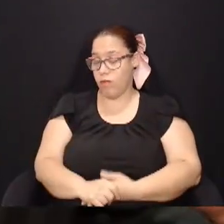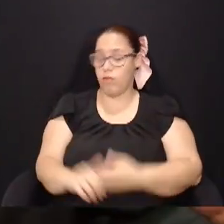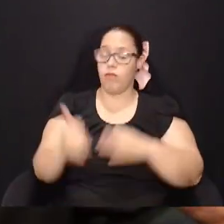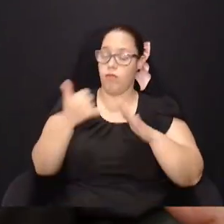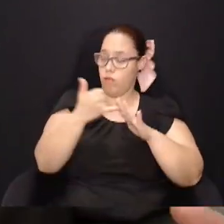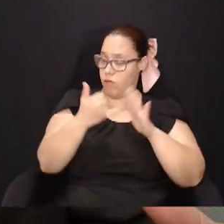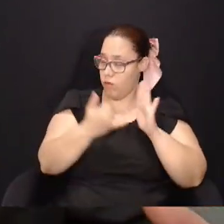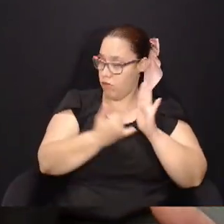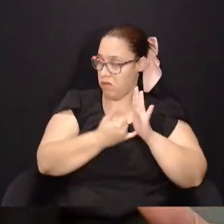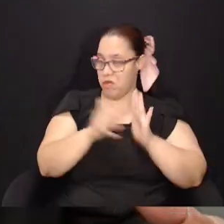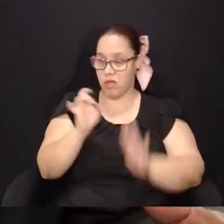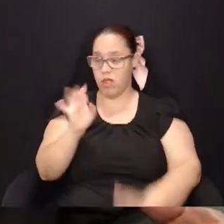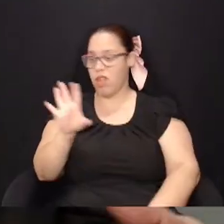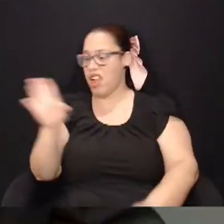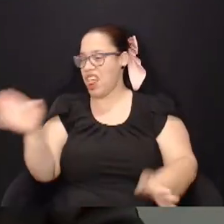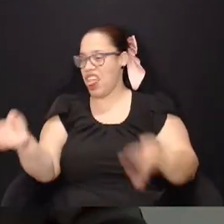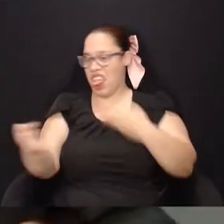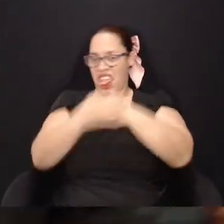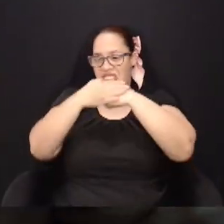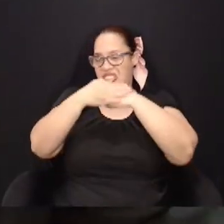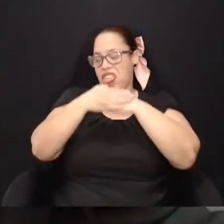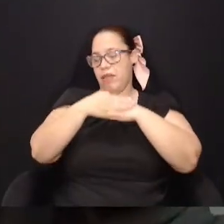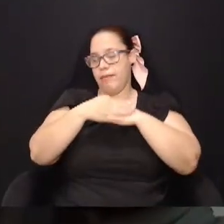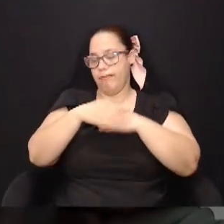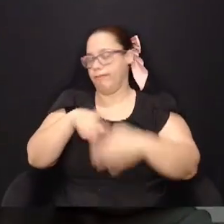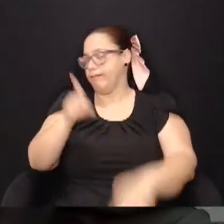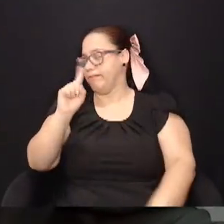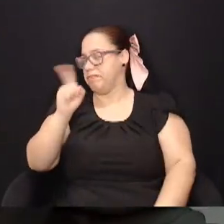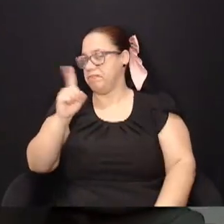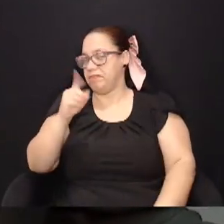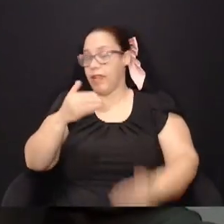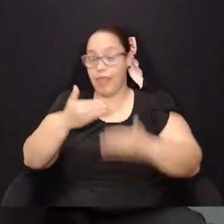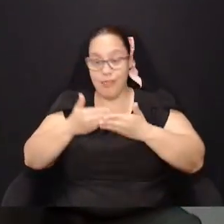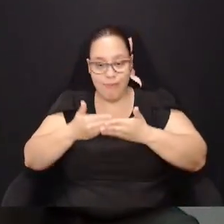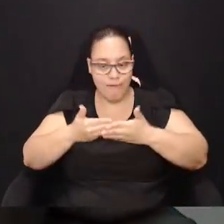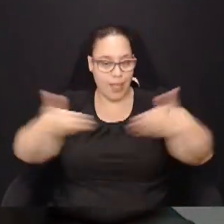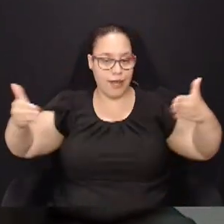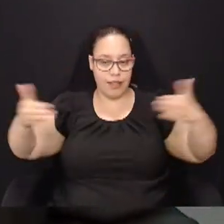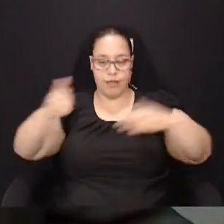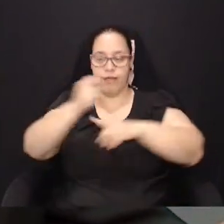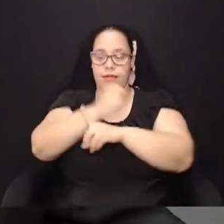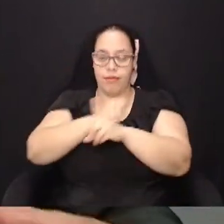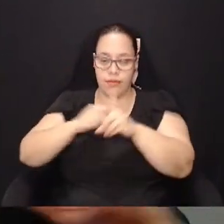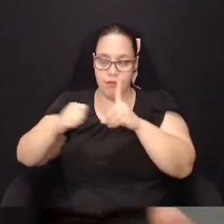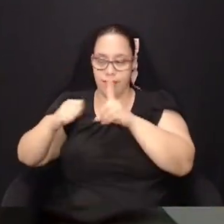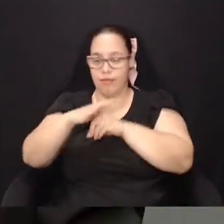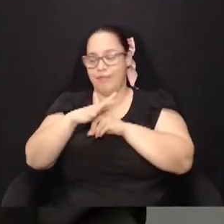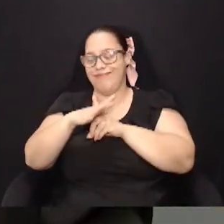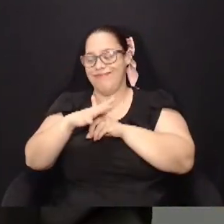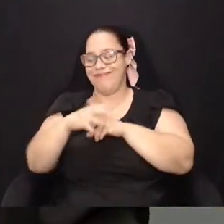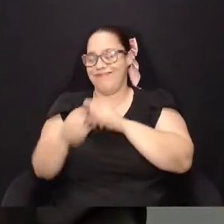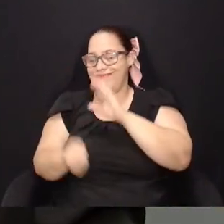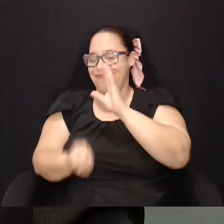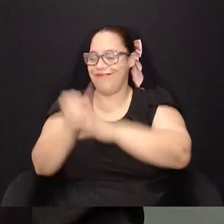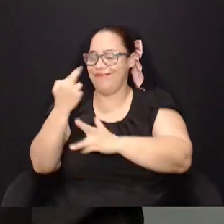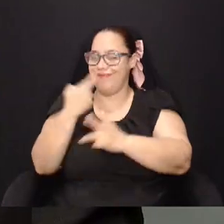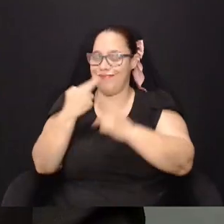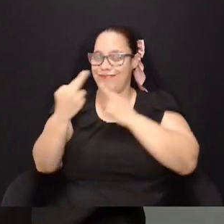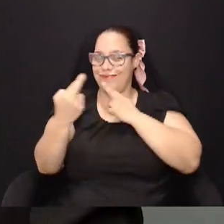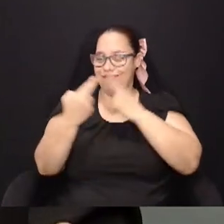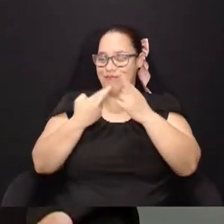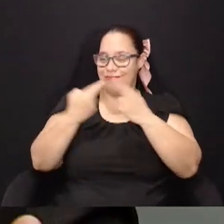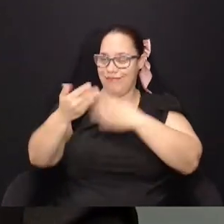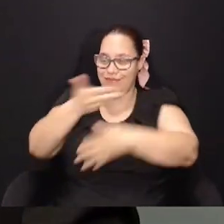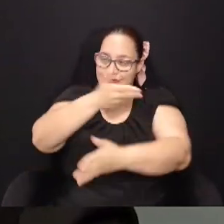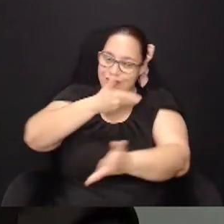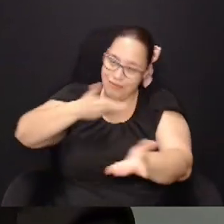estão fechadas, elas estão se abrindo para a sociedade. E isso cria uma relação